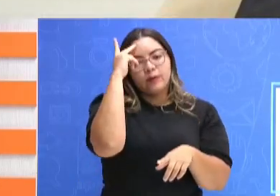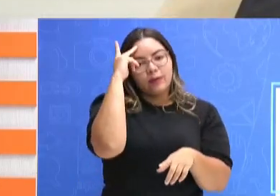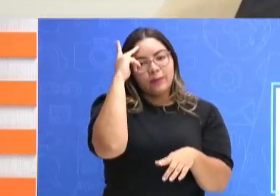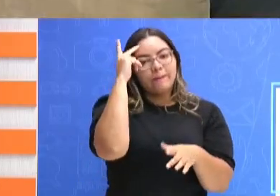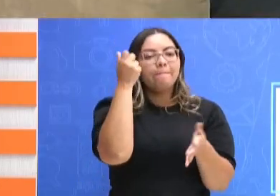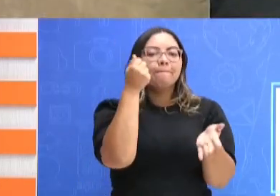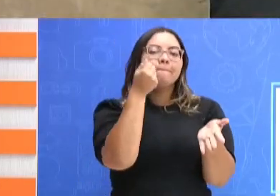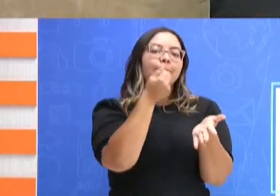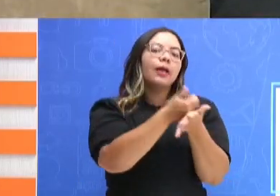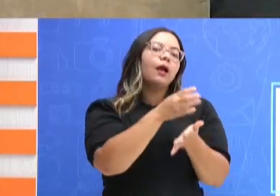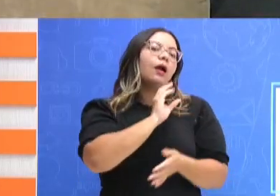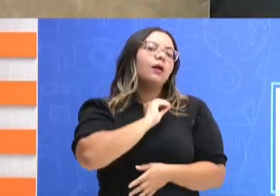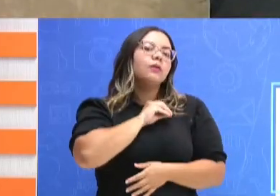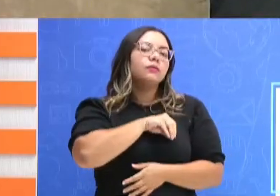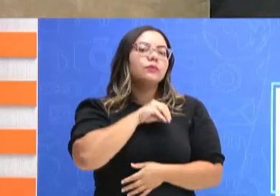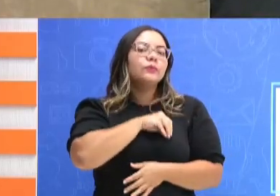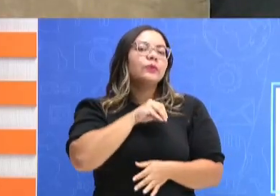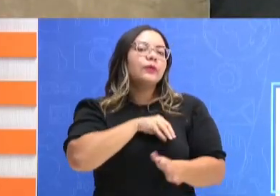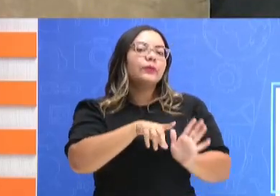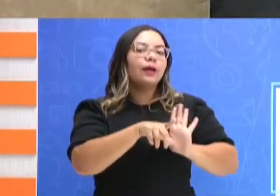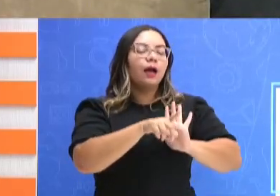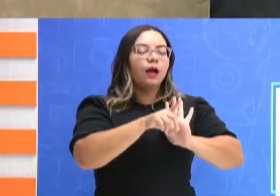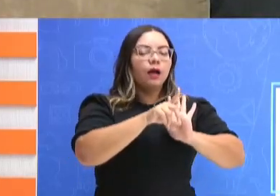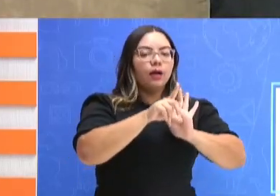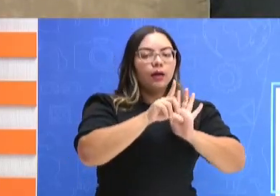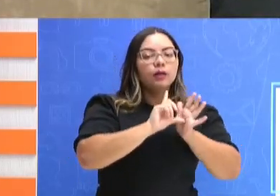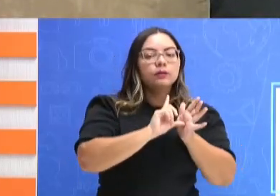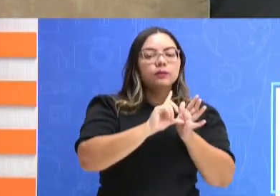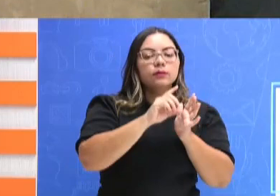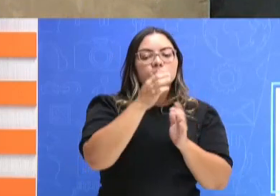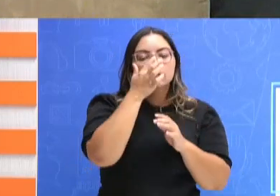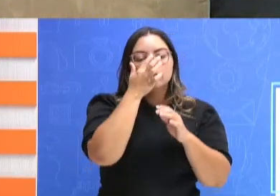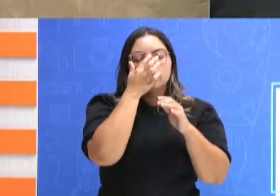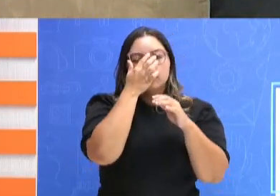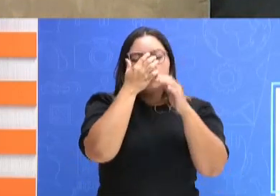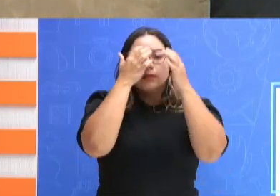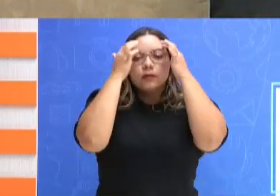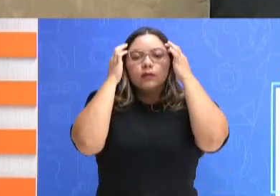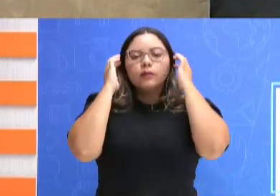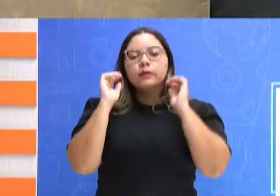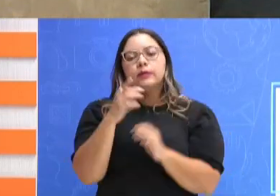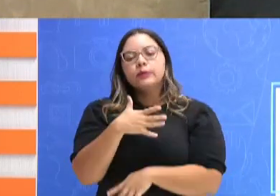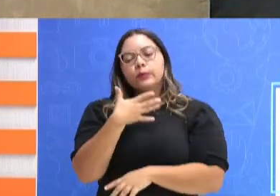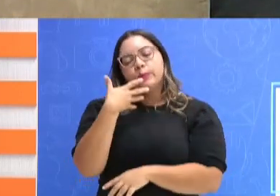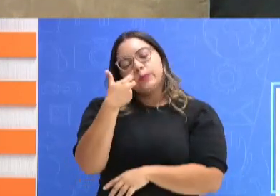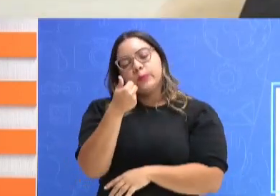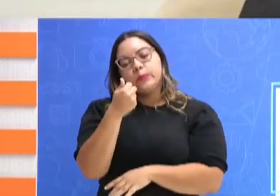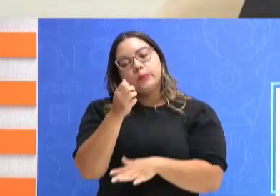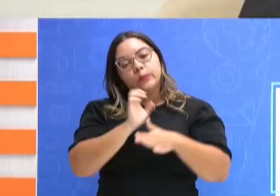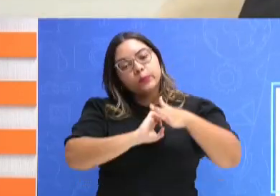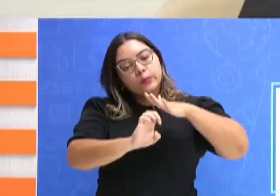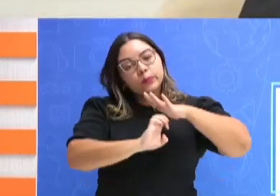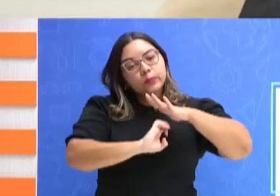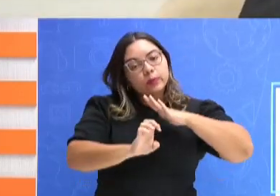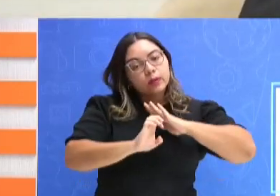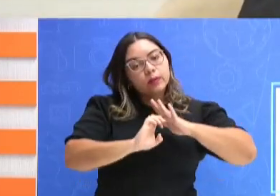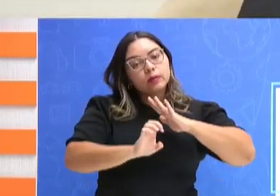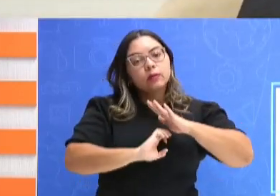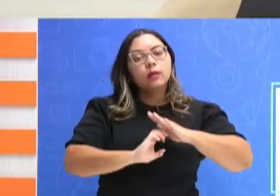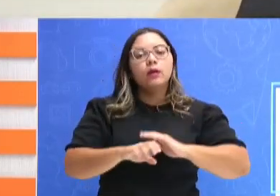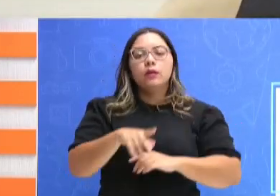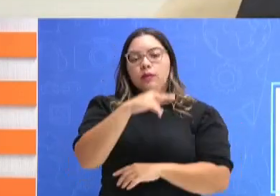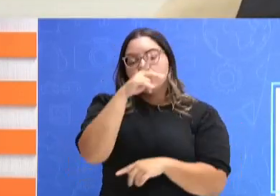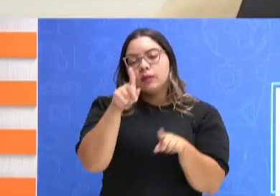dia. Aliás, pagamento não só em dia, antecipado, né? Isso favorece o comércio, favorece o funcionário